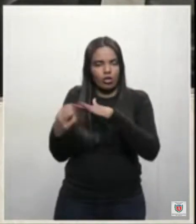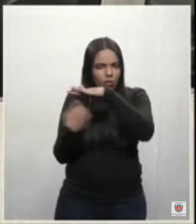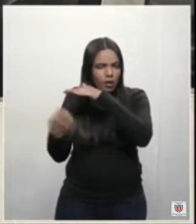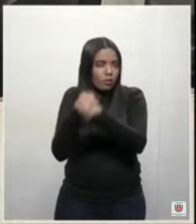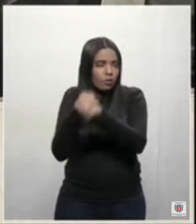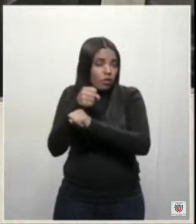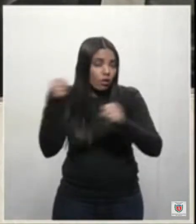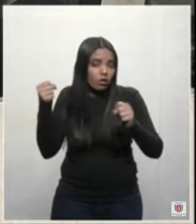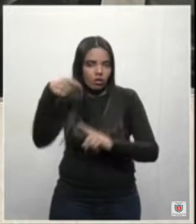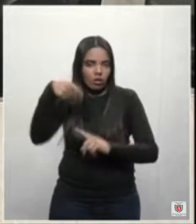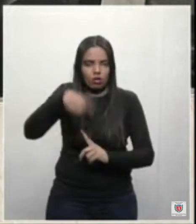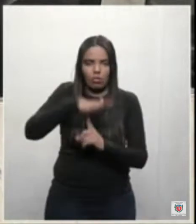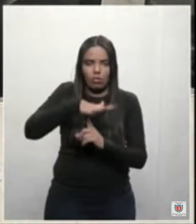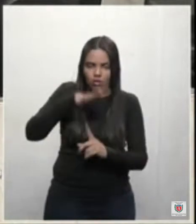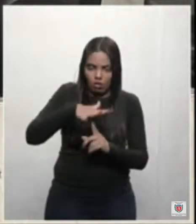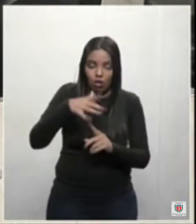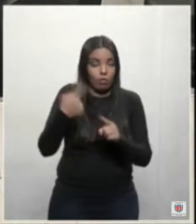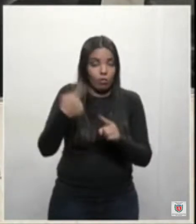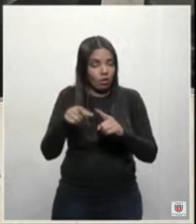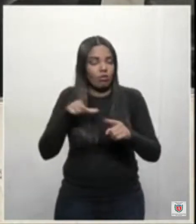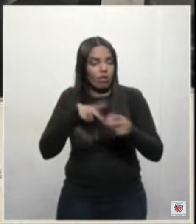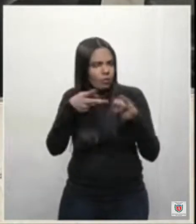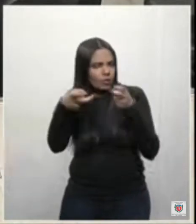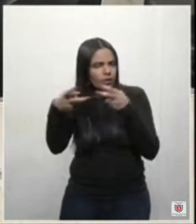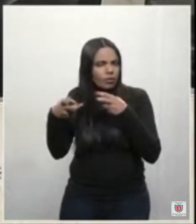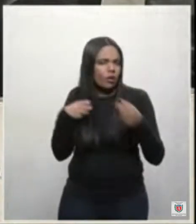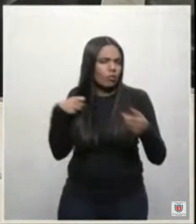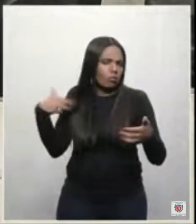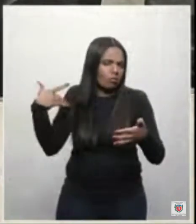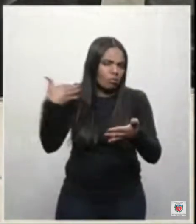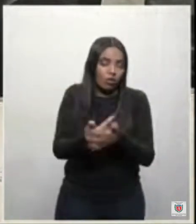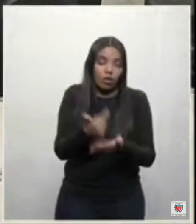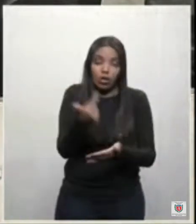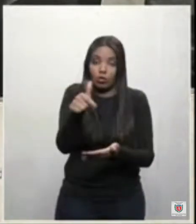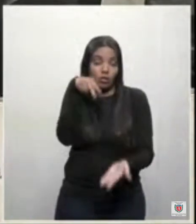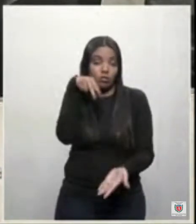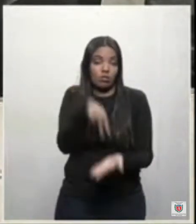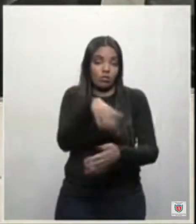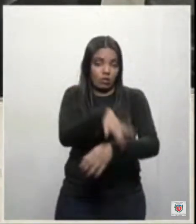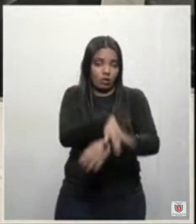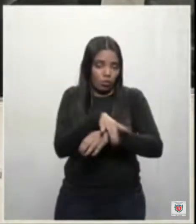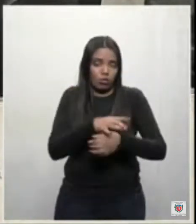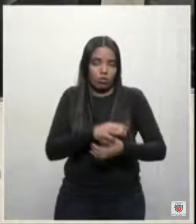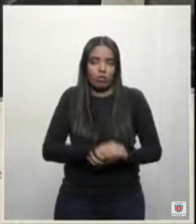de uma percepção de trajetória que não seja sustentável.